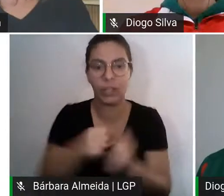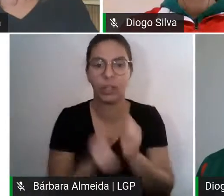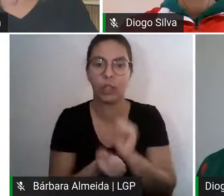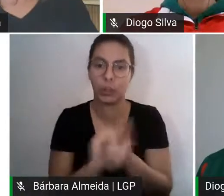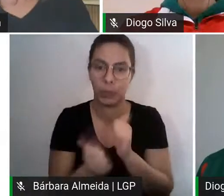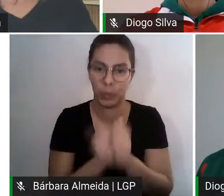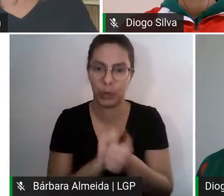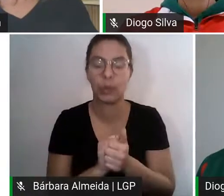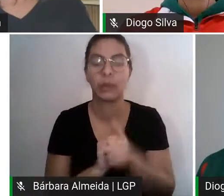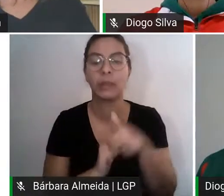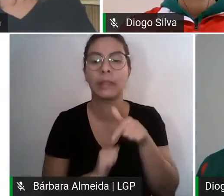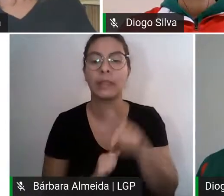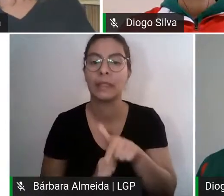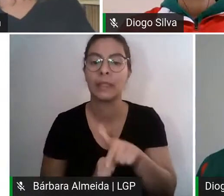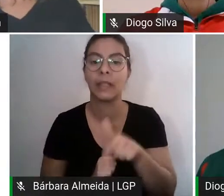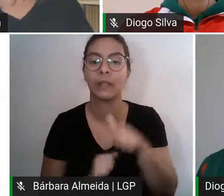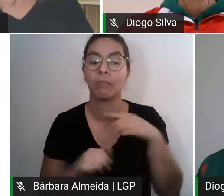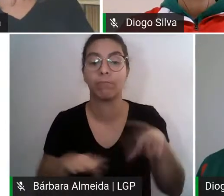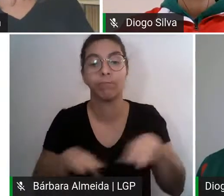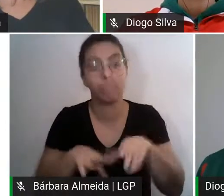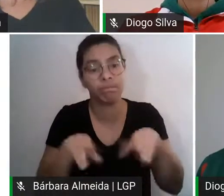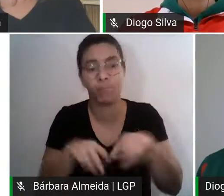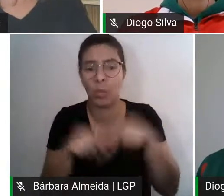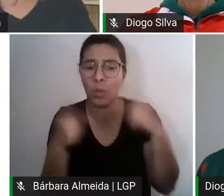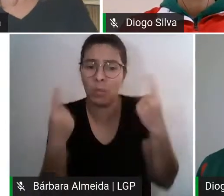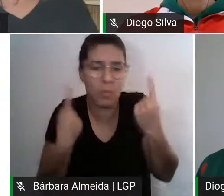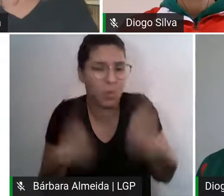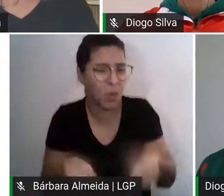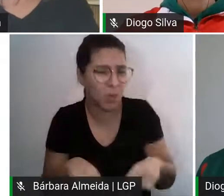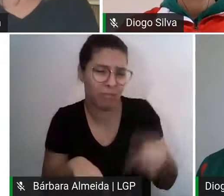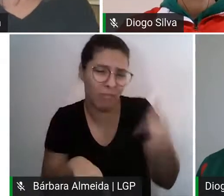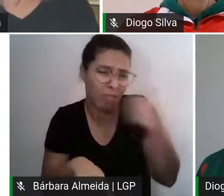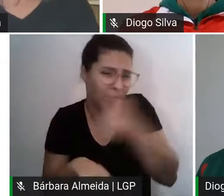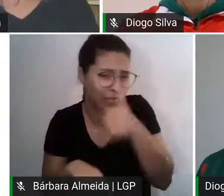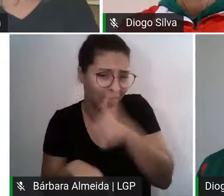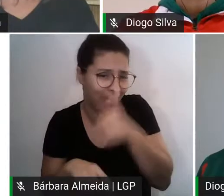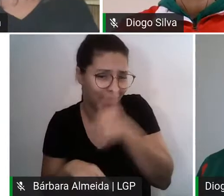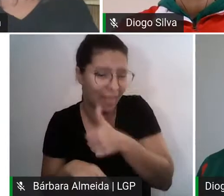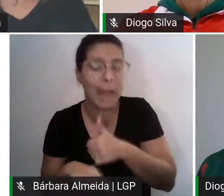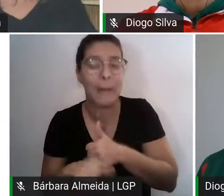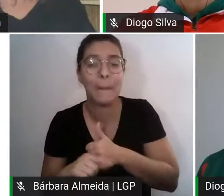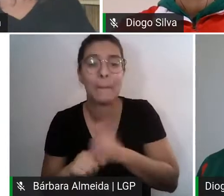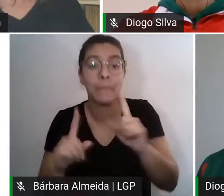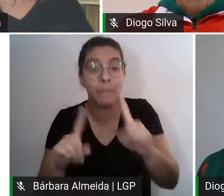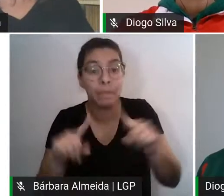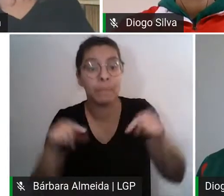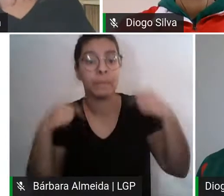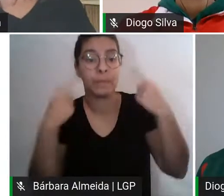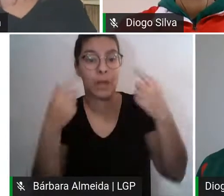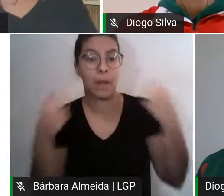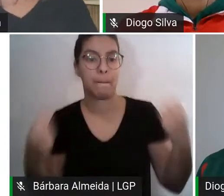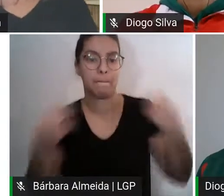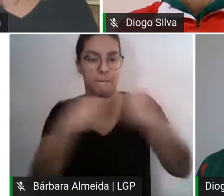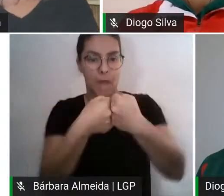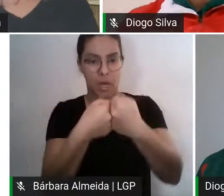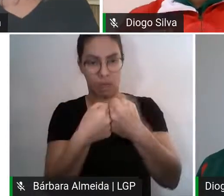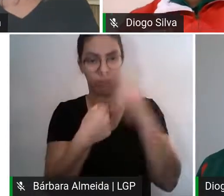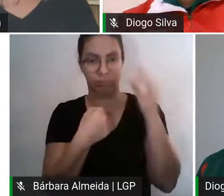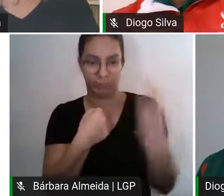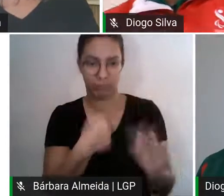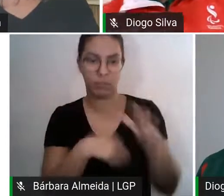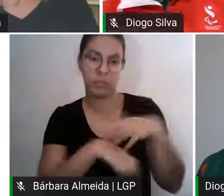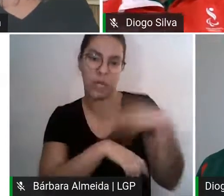de fisioterapia, nada mais. A competição apareceu depois, em